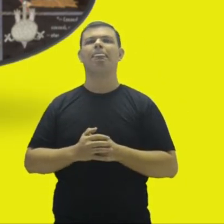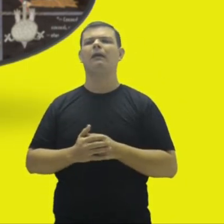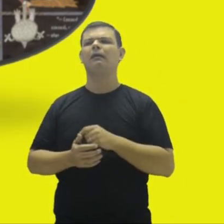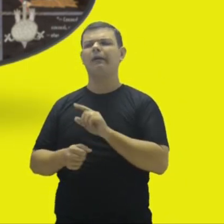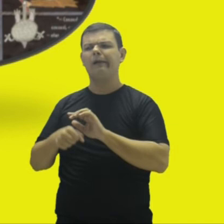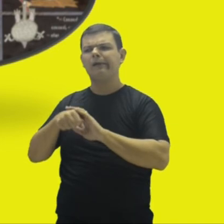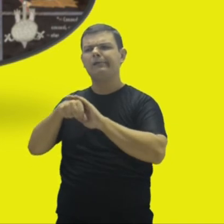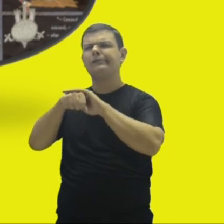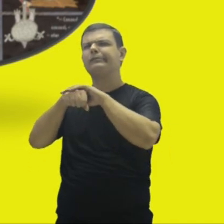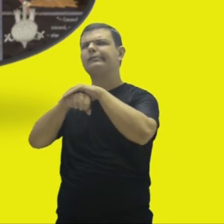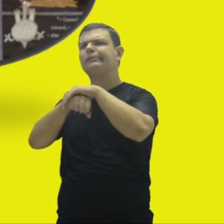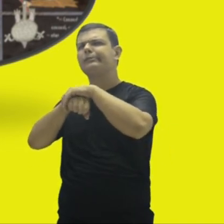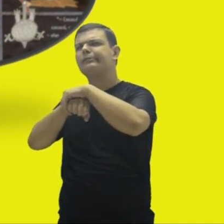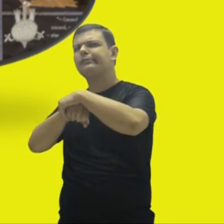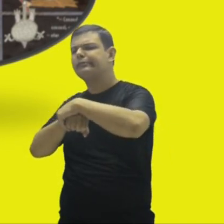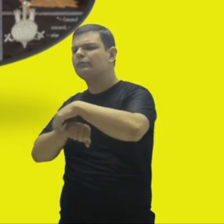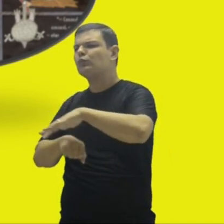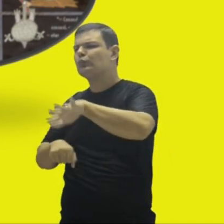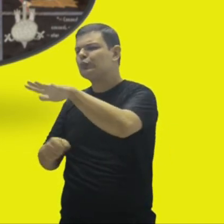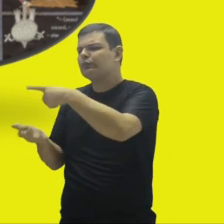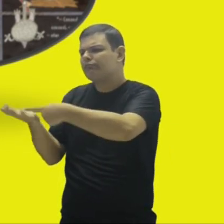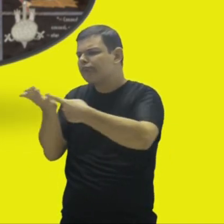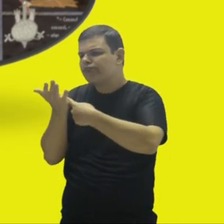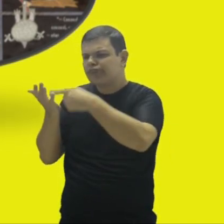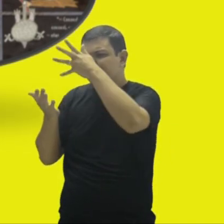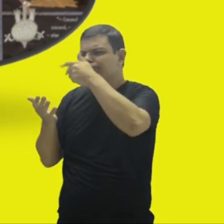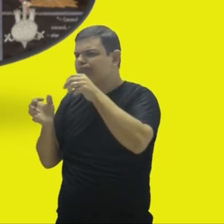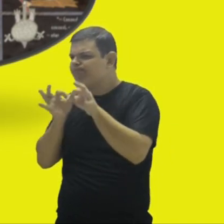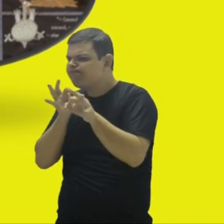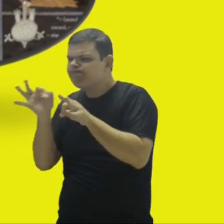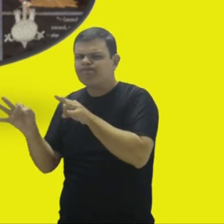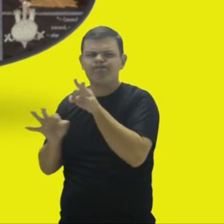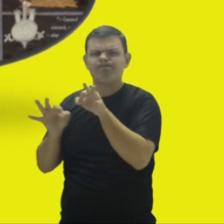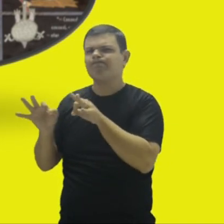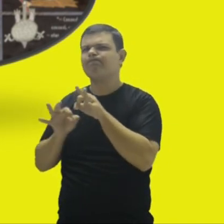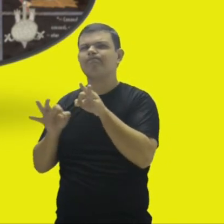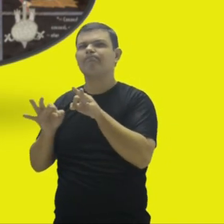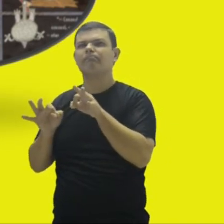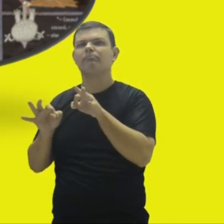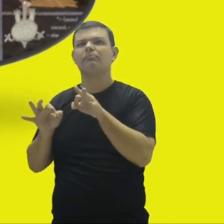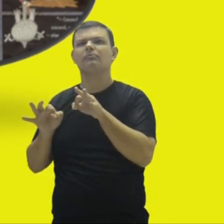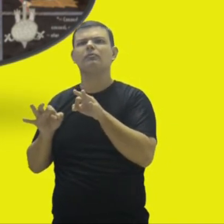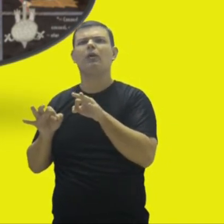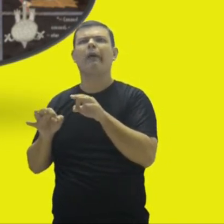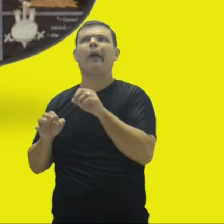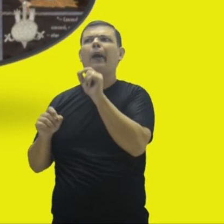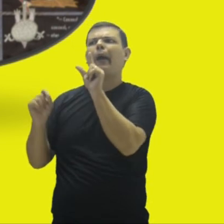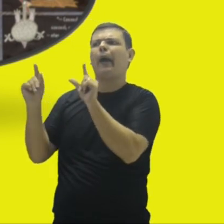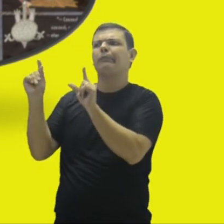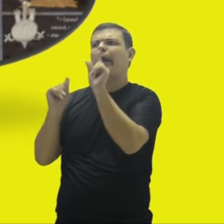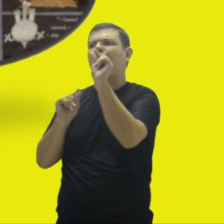Naquela noite, as galinhas arquitetaram um plano.